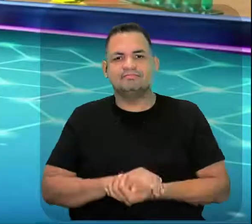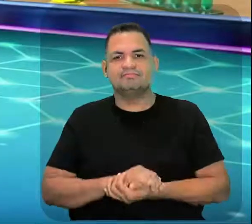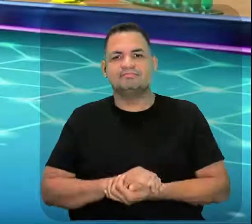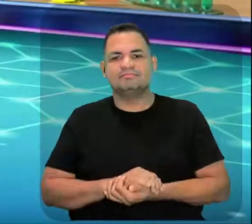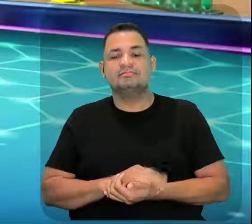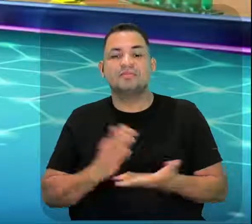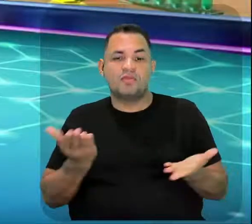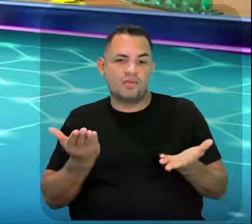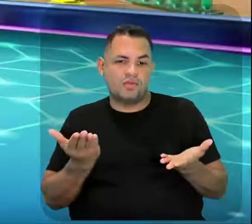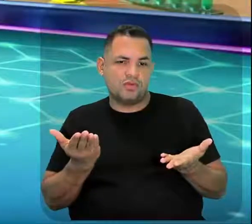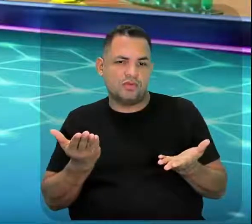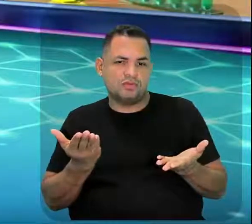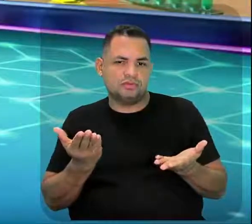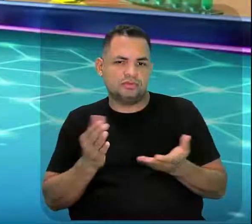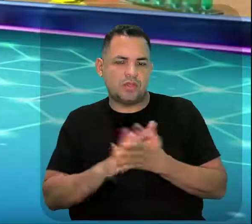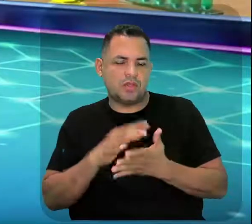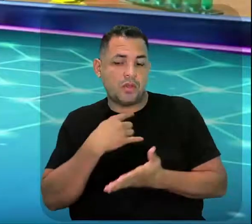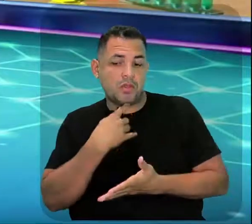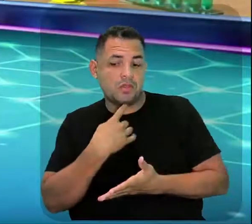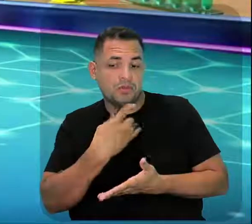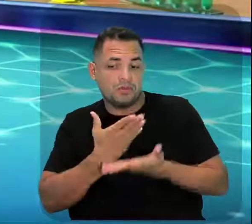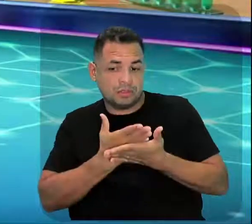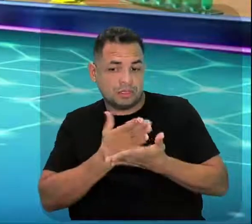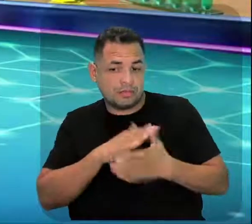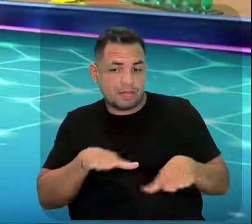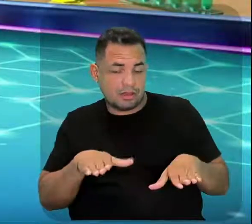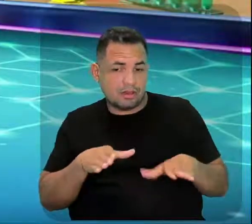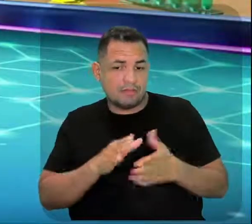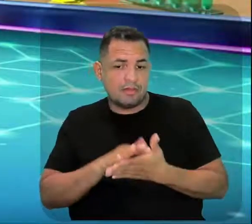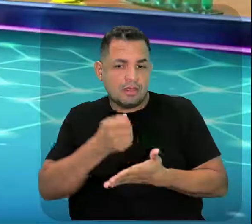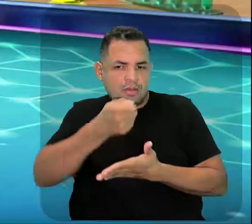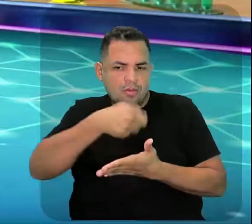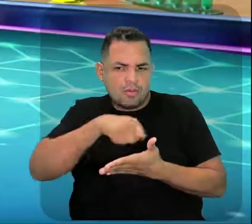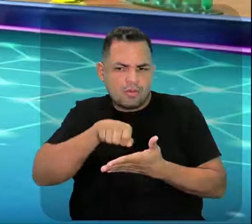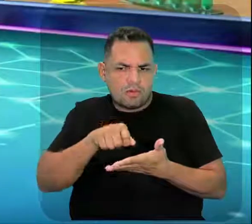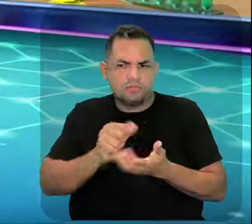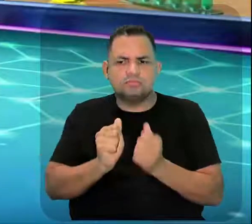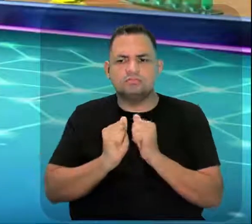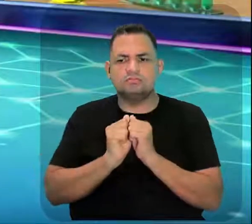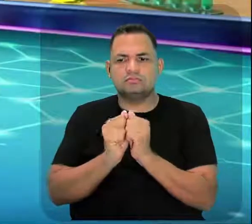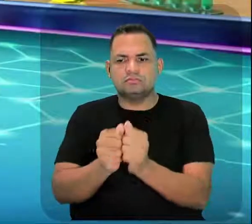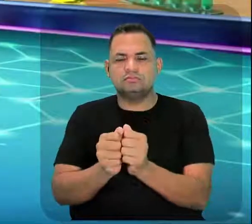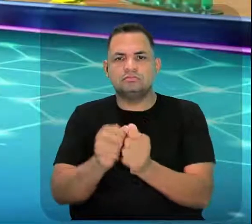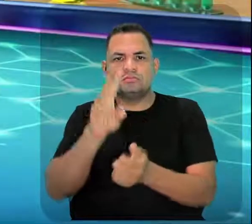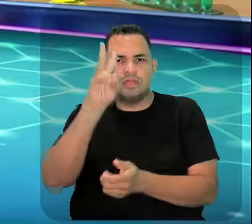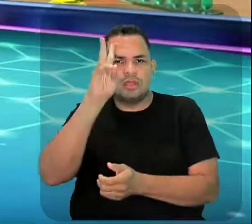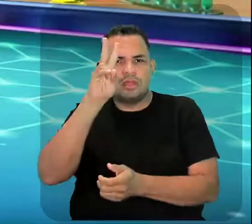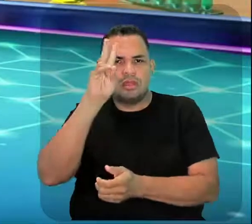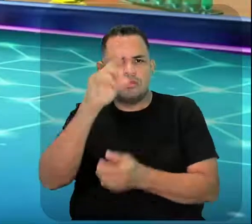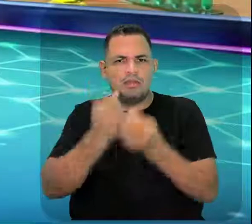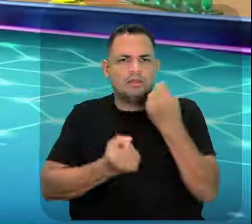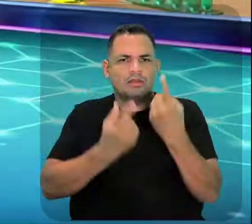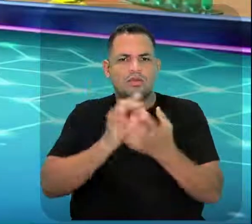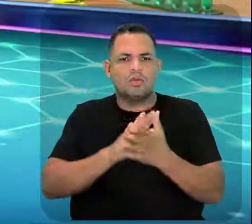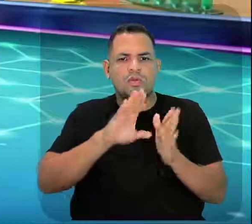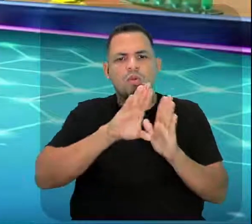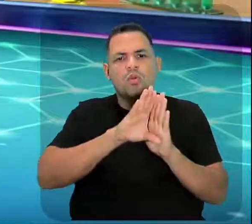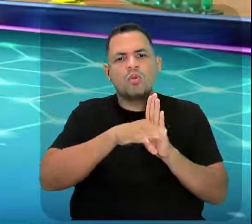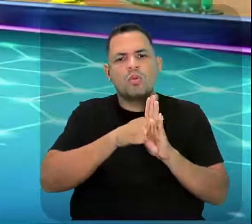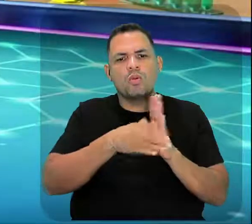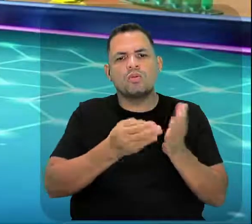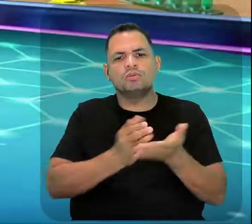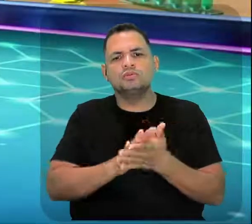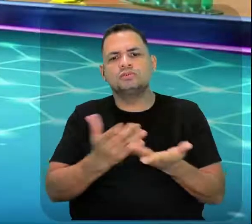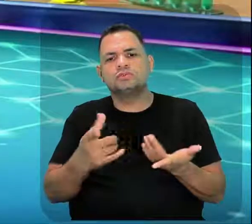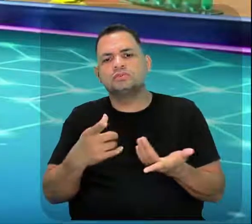vai fazer agora o nosso tirando dúvidas para a gente corrigir juntos e relembrar alguns conceitos, assim como também